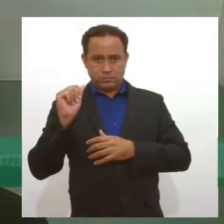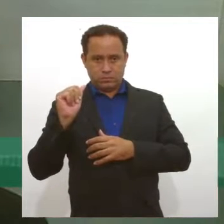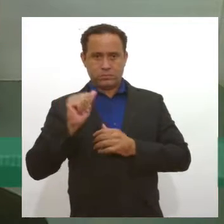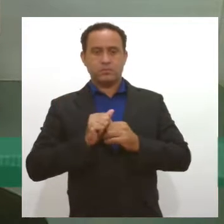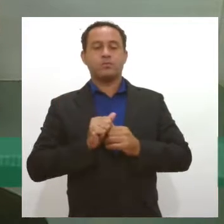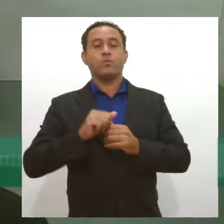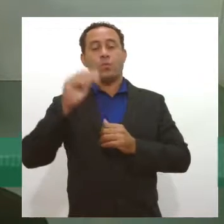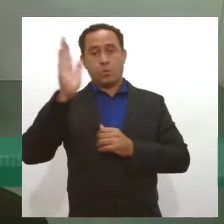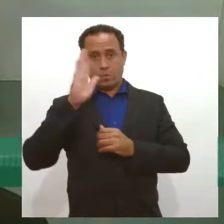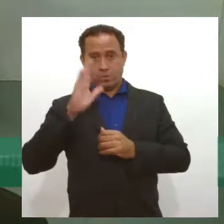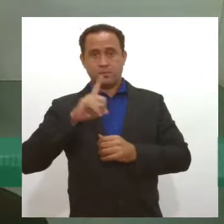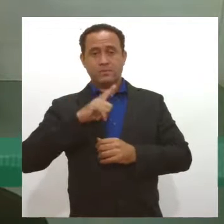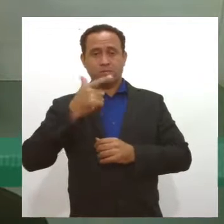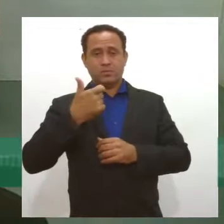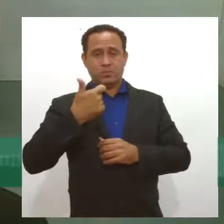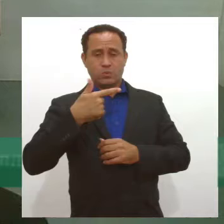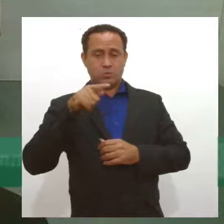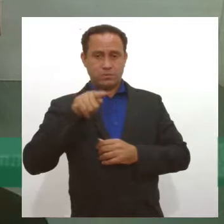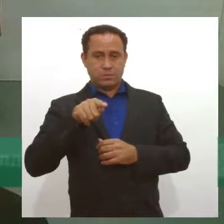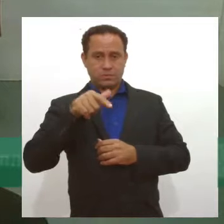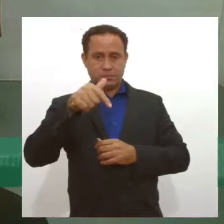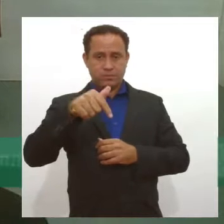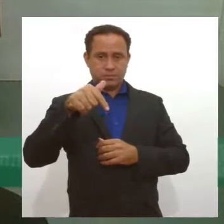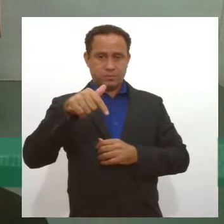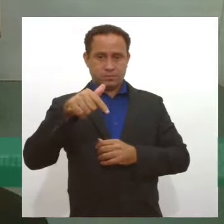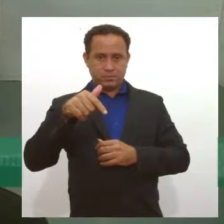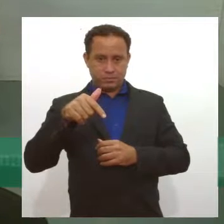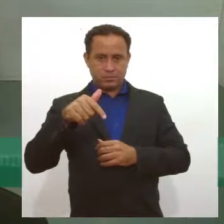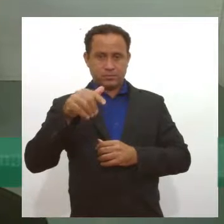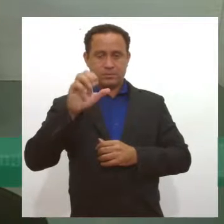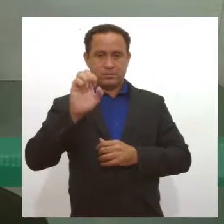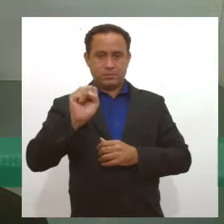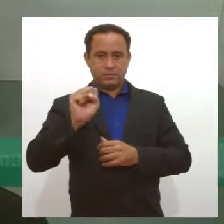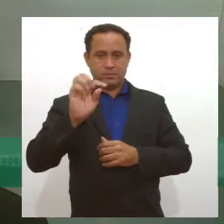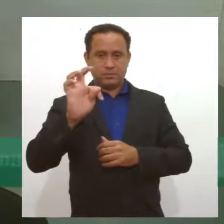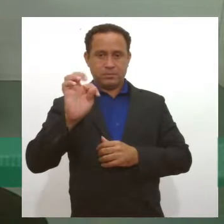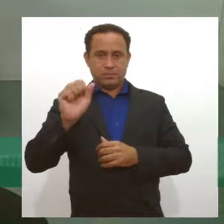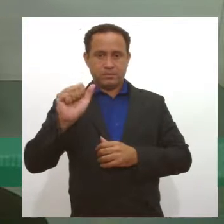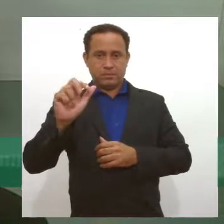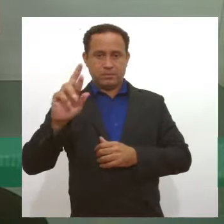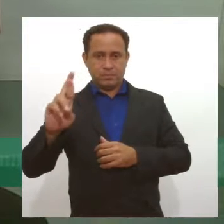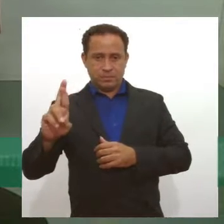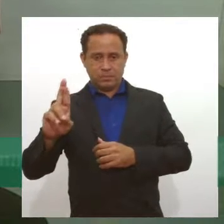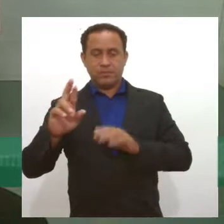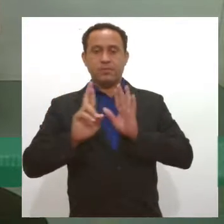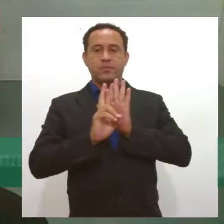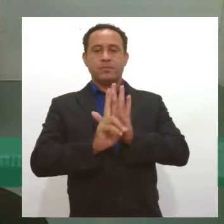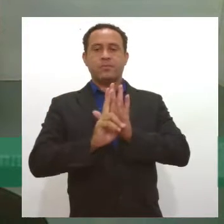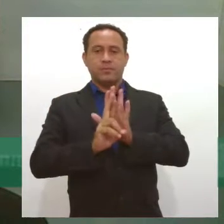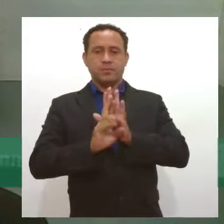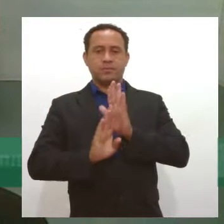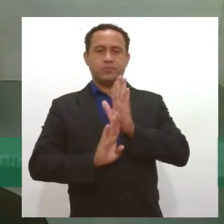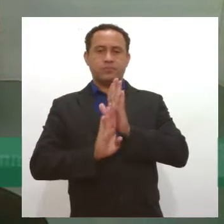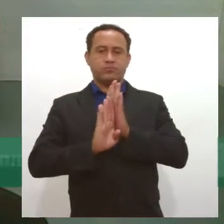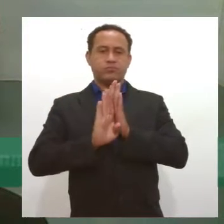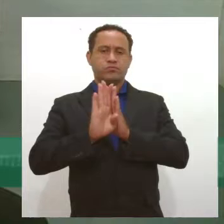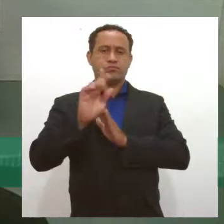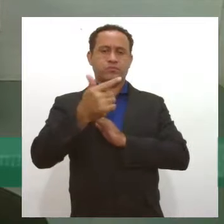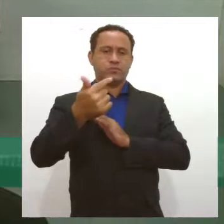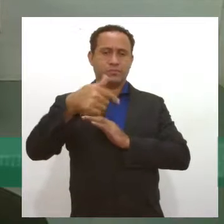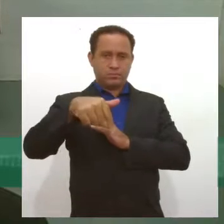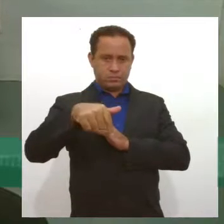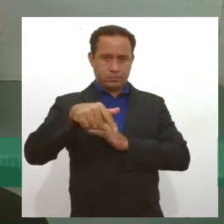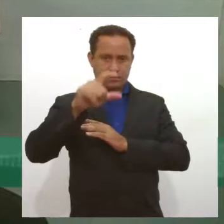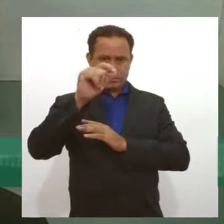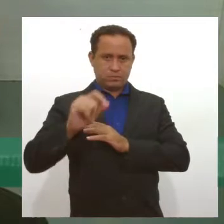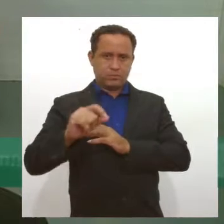o Brasil tem 12.700 startups. Esse número representa um crescimento de 27%